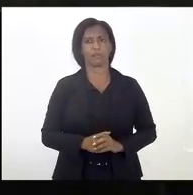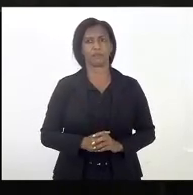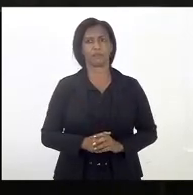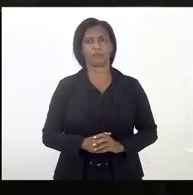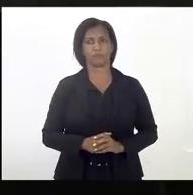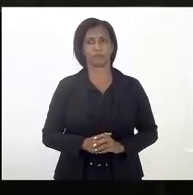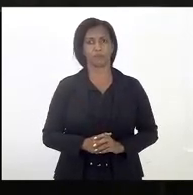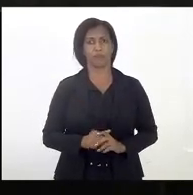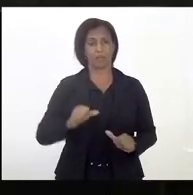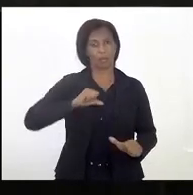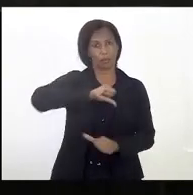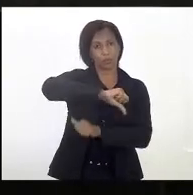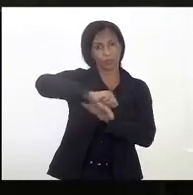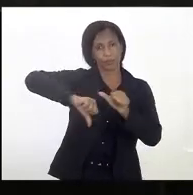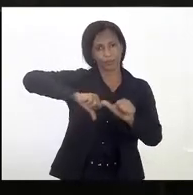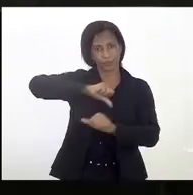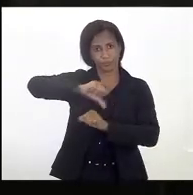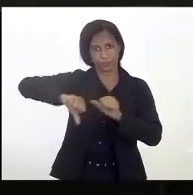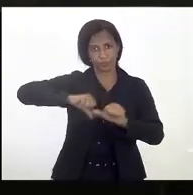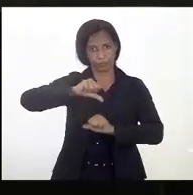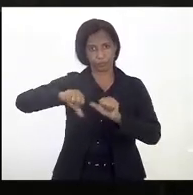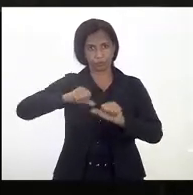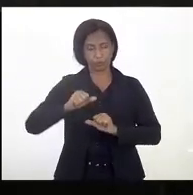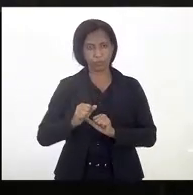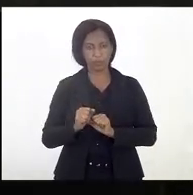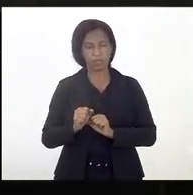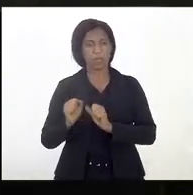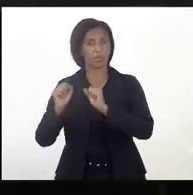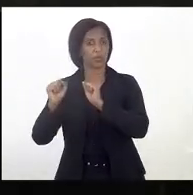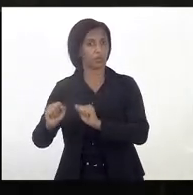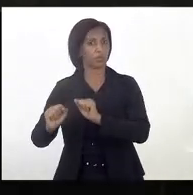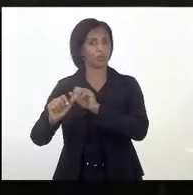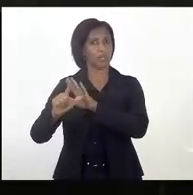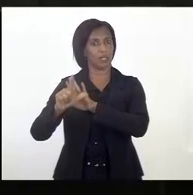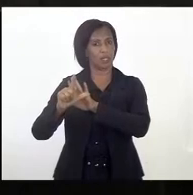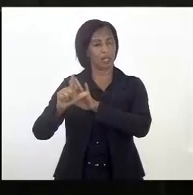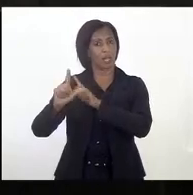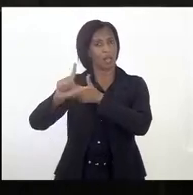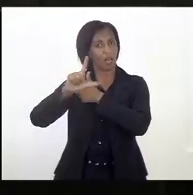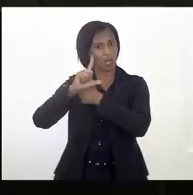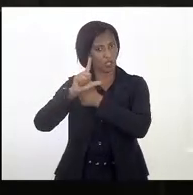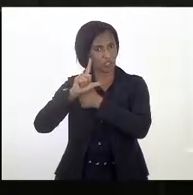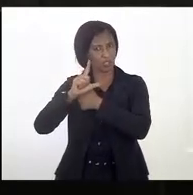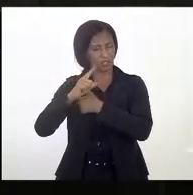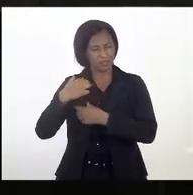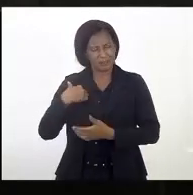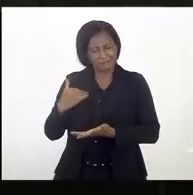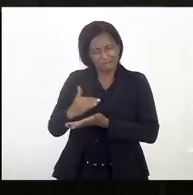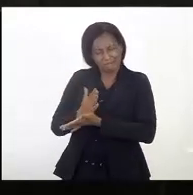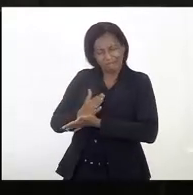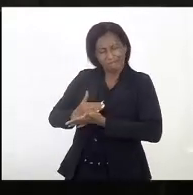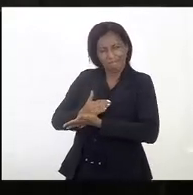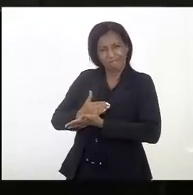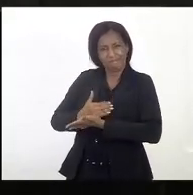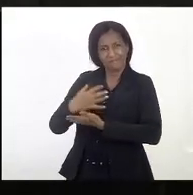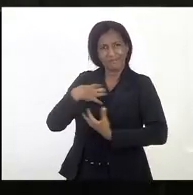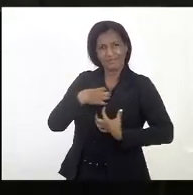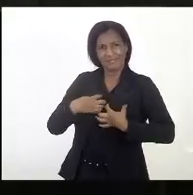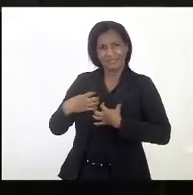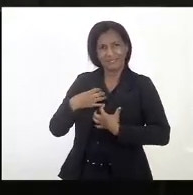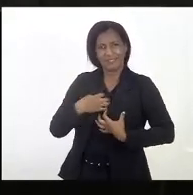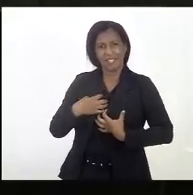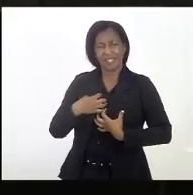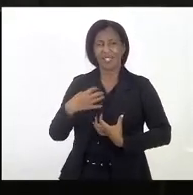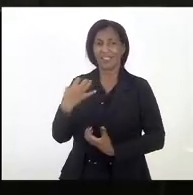além da mudança da independência do Poder Legislativo que me incomodou e que me incomoda é justamente